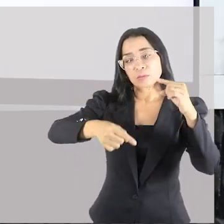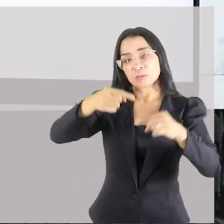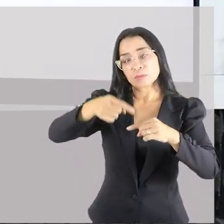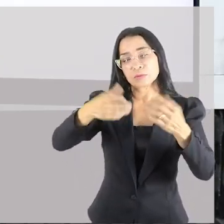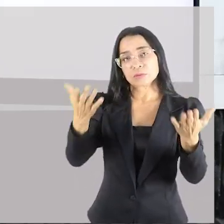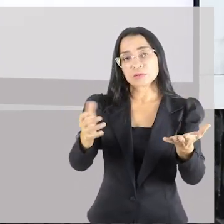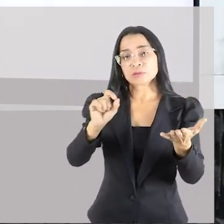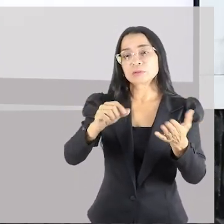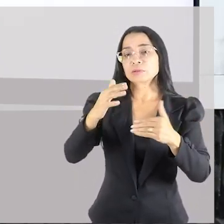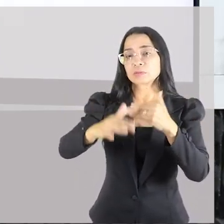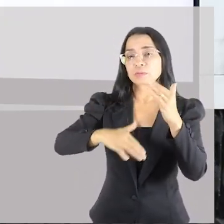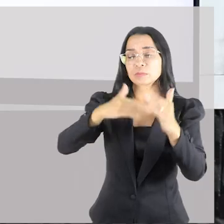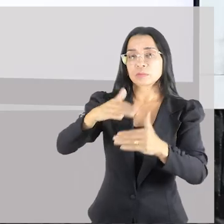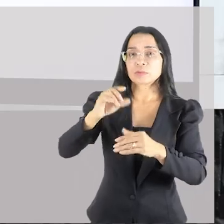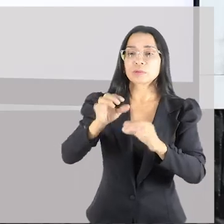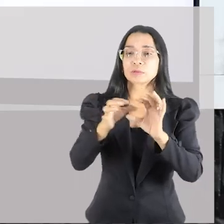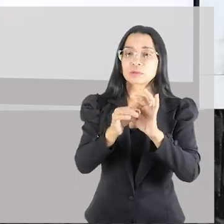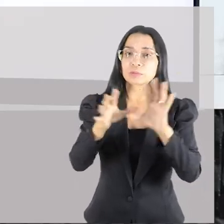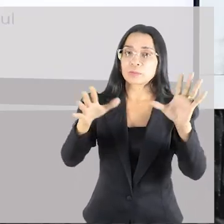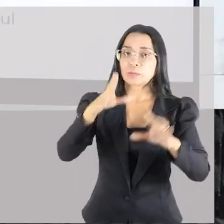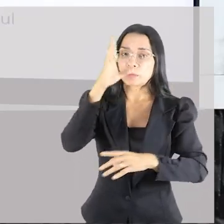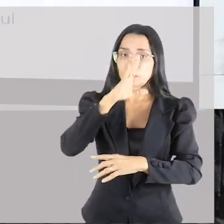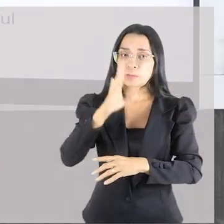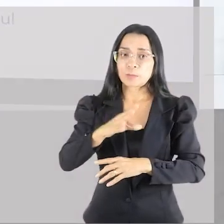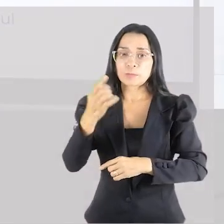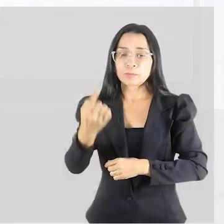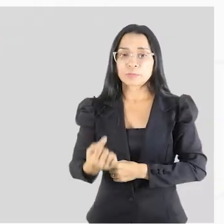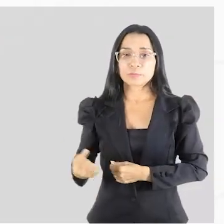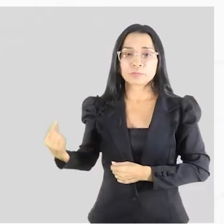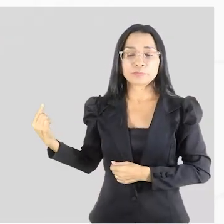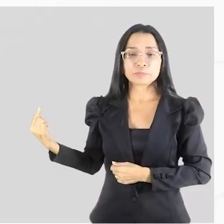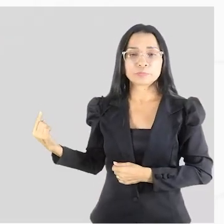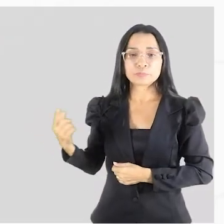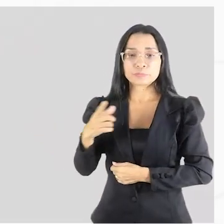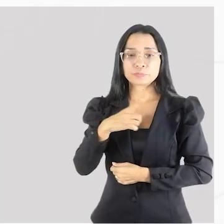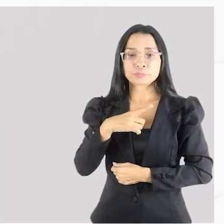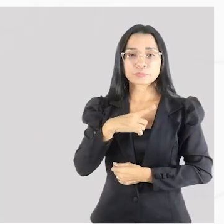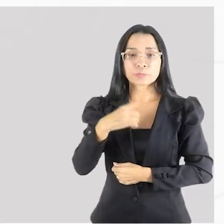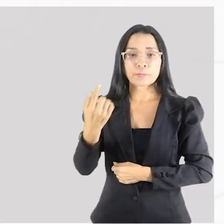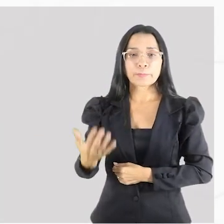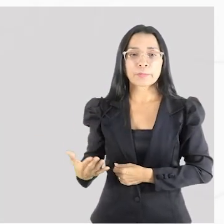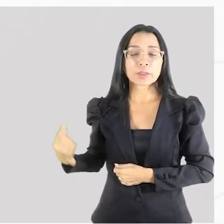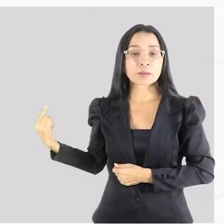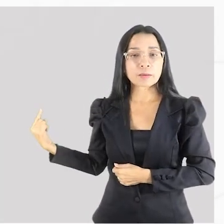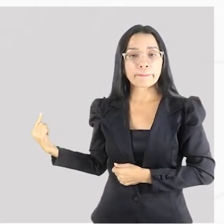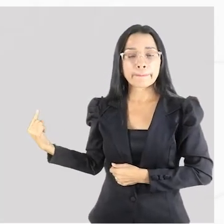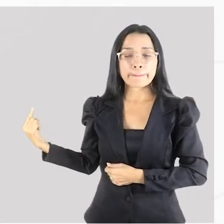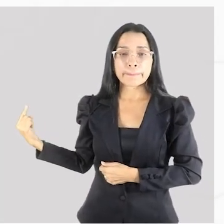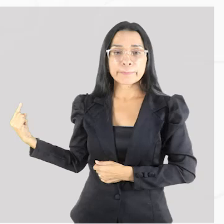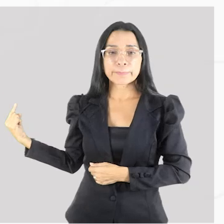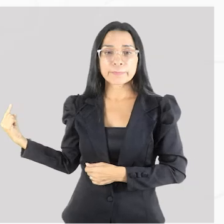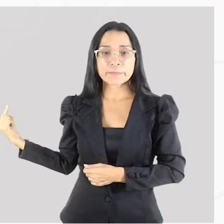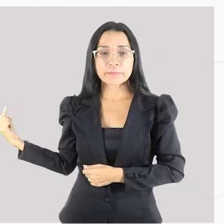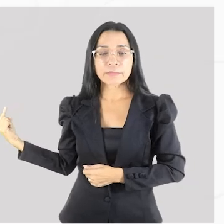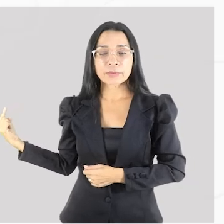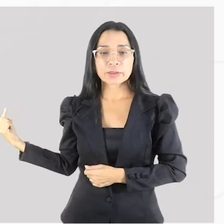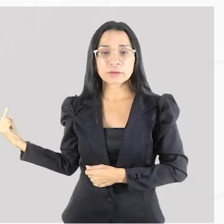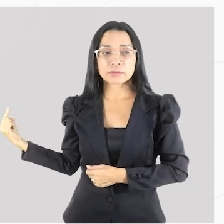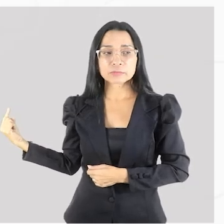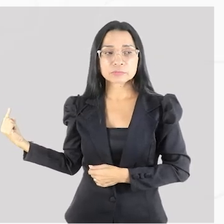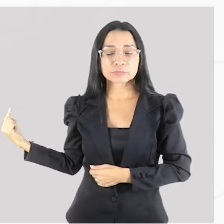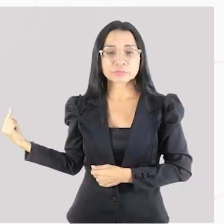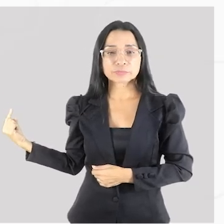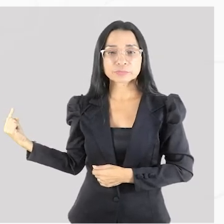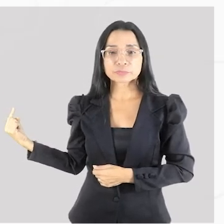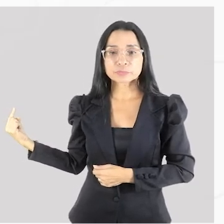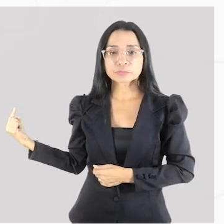desenhando nesse processo aqui da independência do Brasil. E aí nós temos, então, esses grupos, né, os liberais moderados, chamamos, os